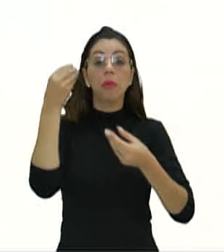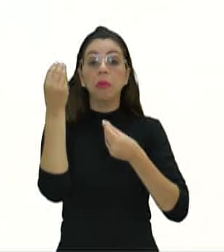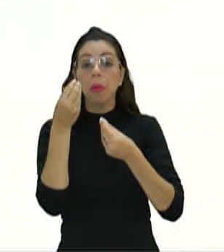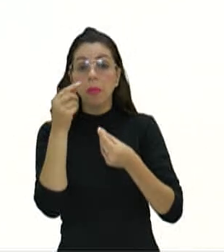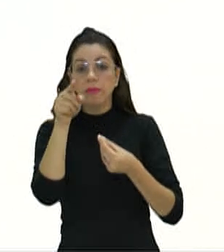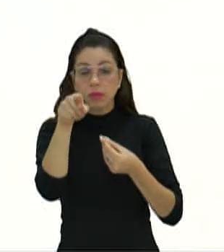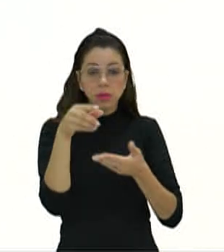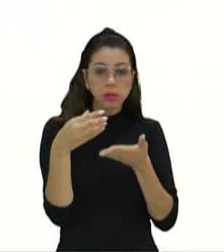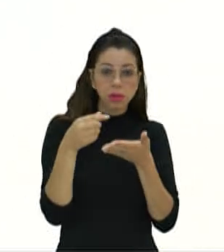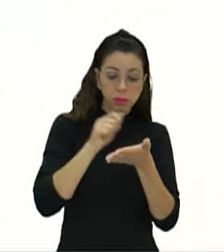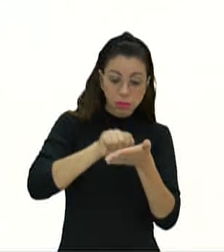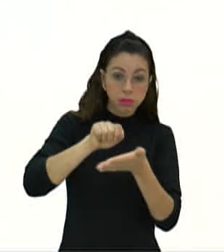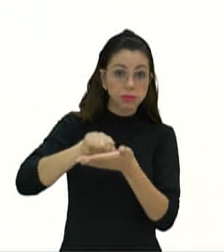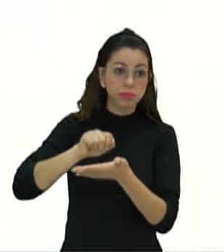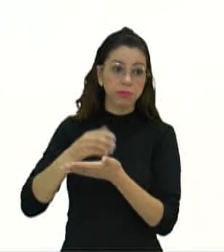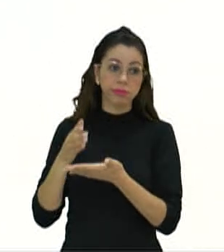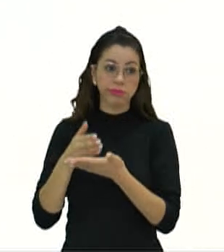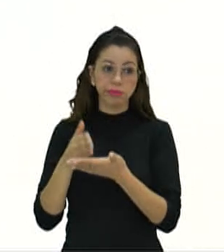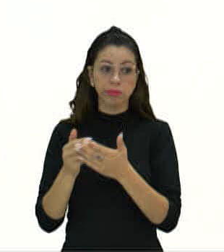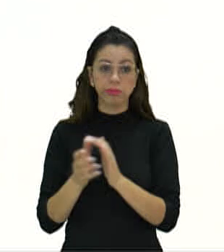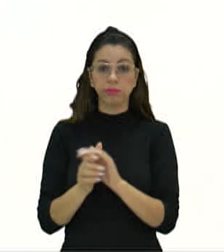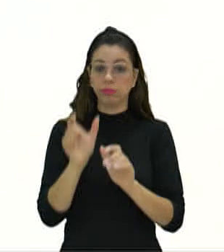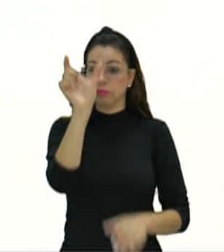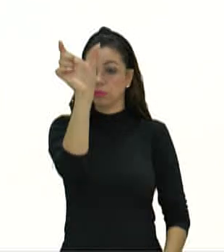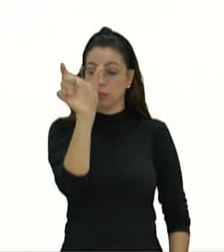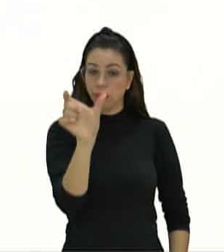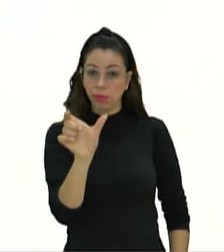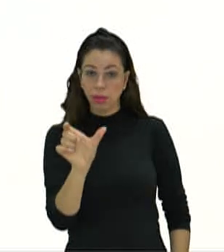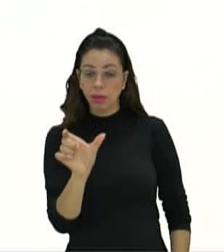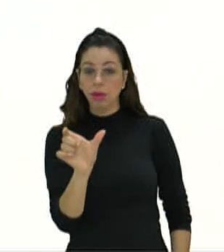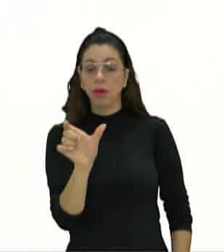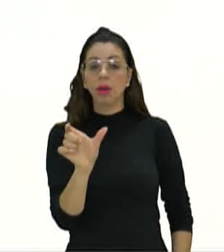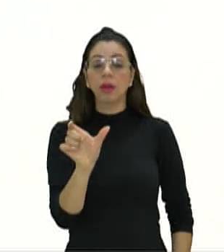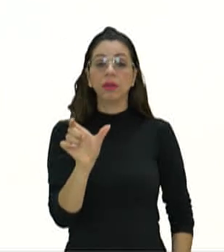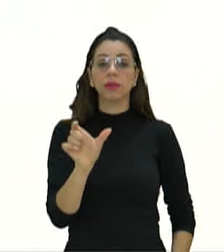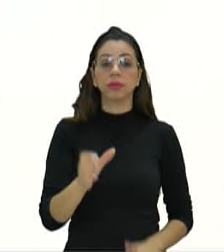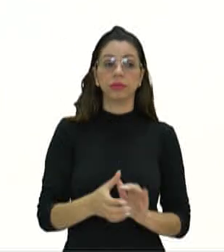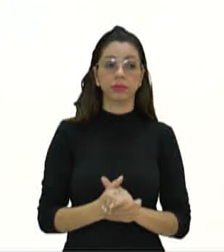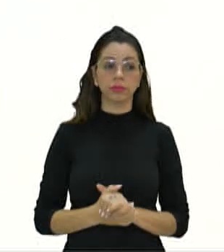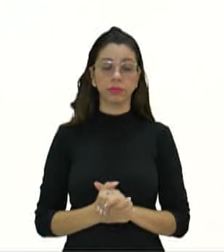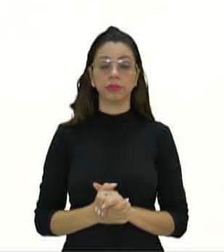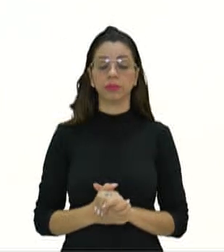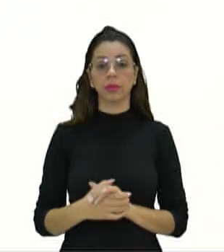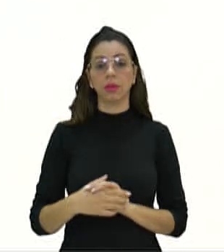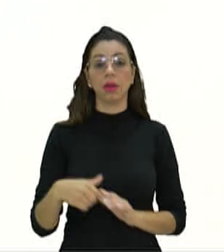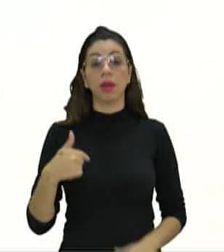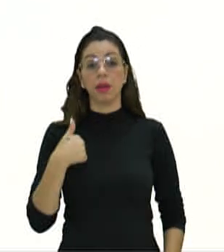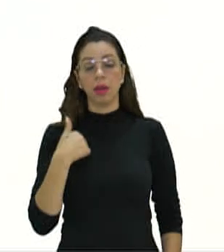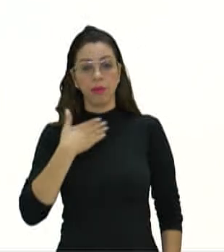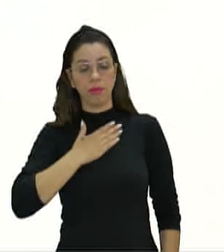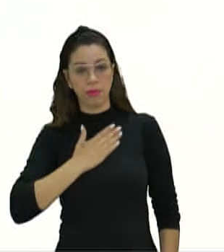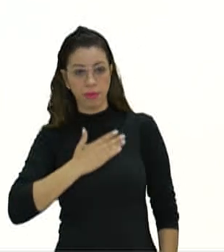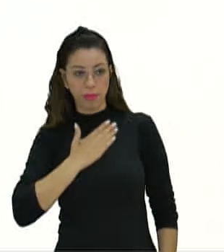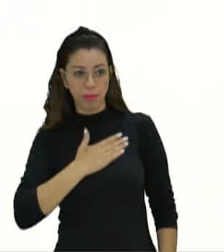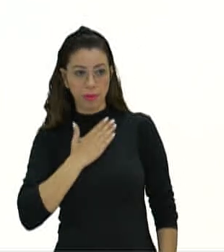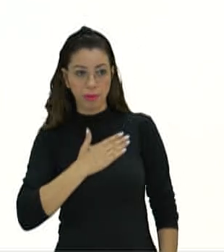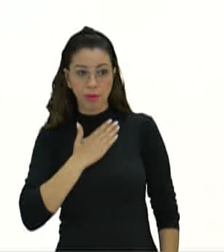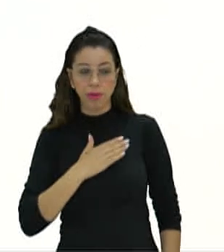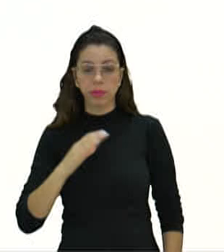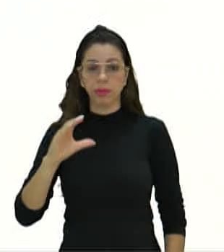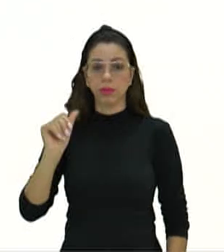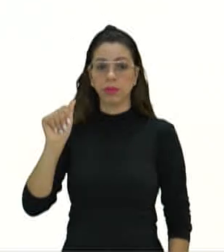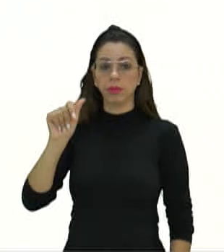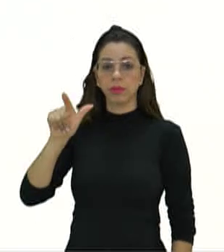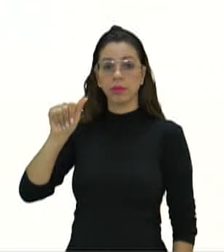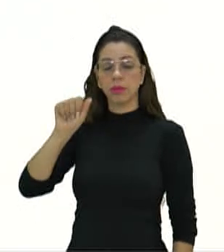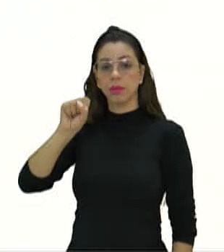assim, ó, você colocaria no meio aqui o que de fato você gosta, tá bom? Então, I like my teachers the most.